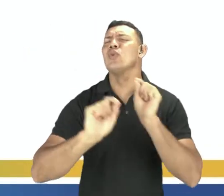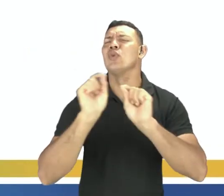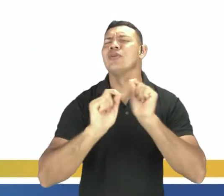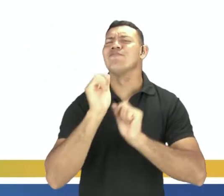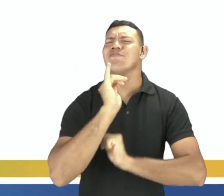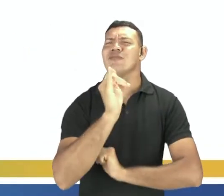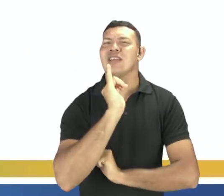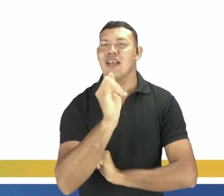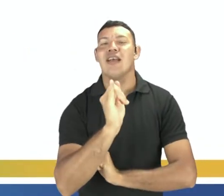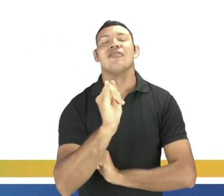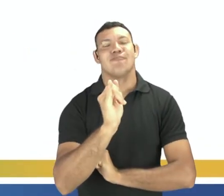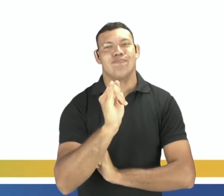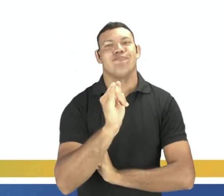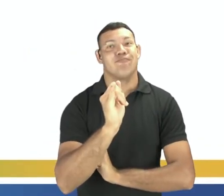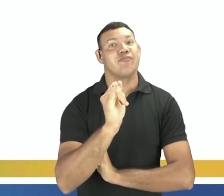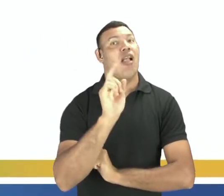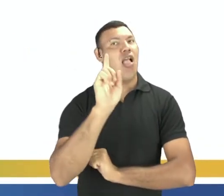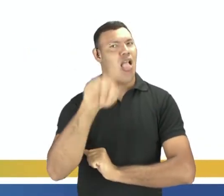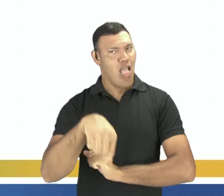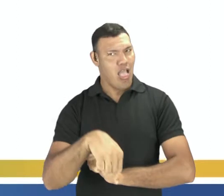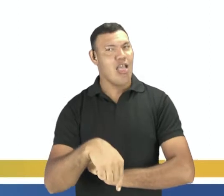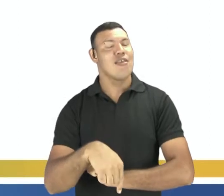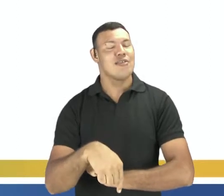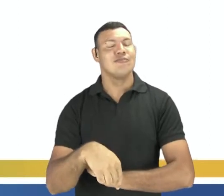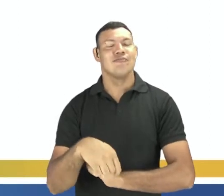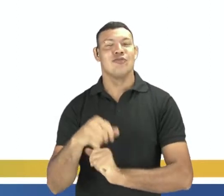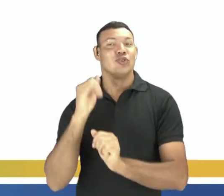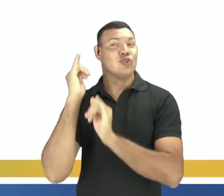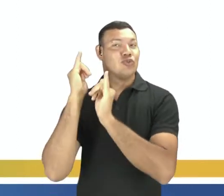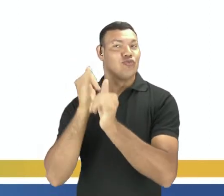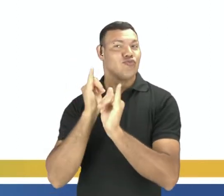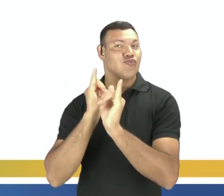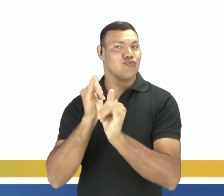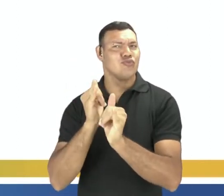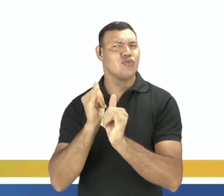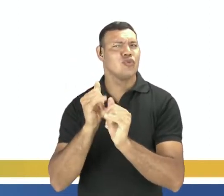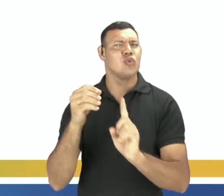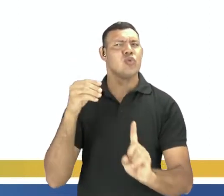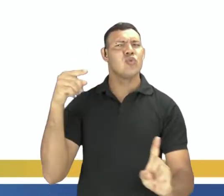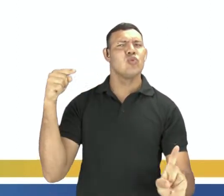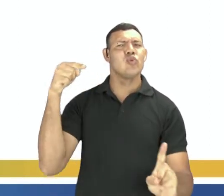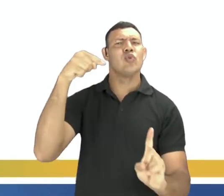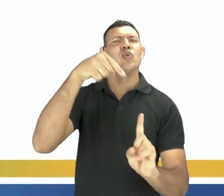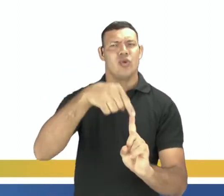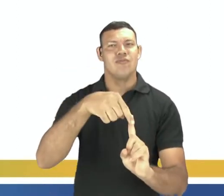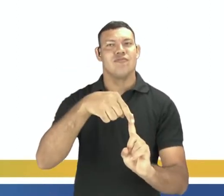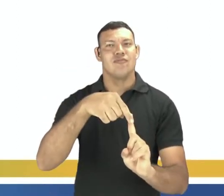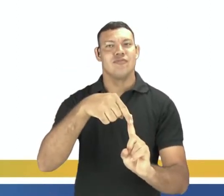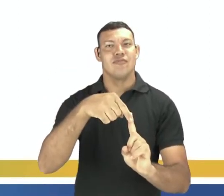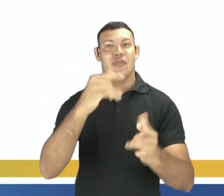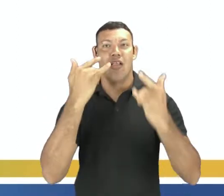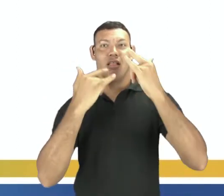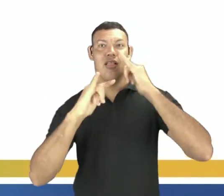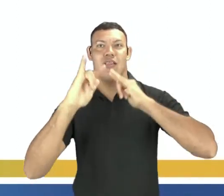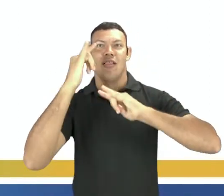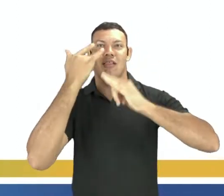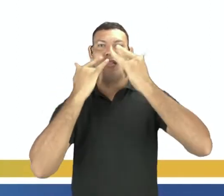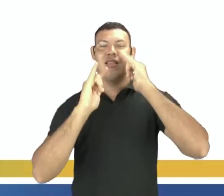Narrar é contar a história. Para que serve? Qual é o objetivo? Entreter o aluno,